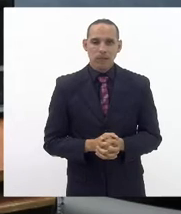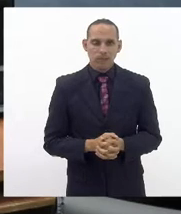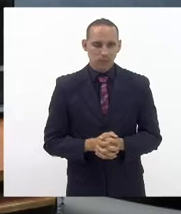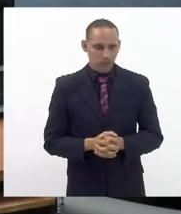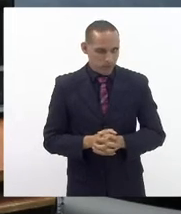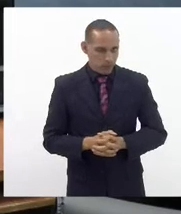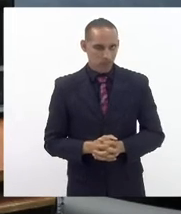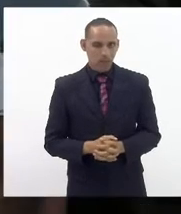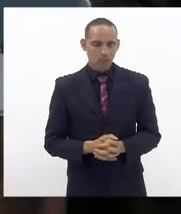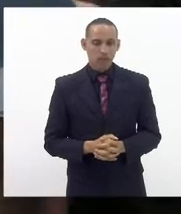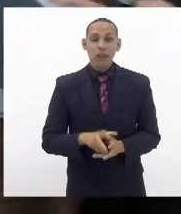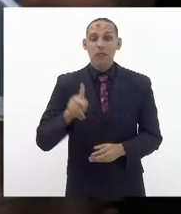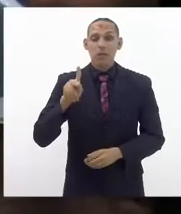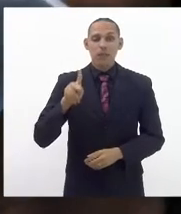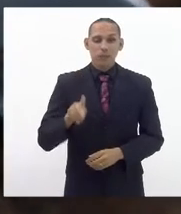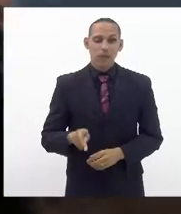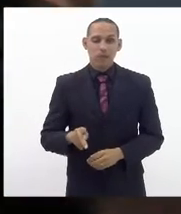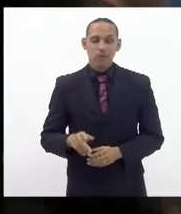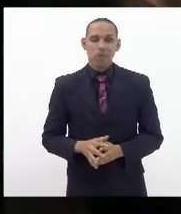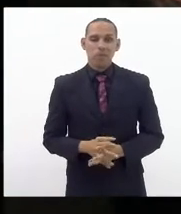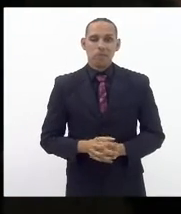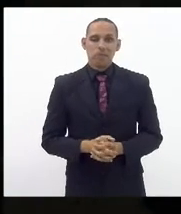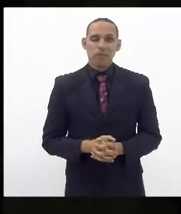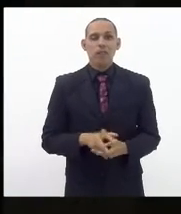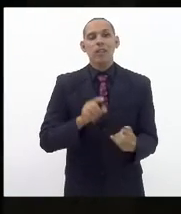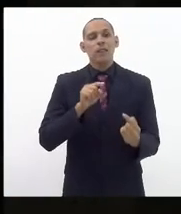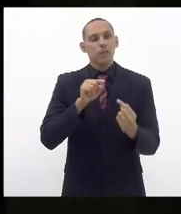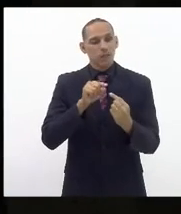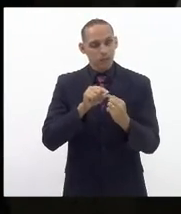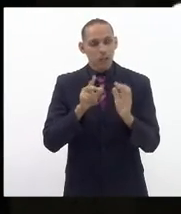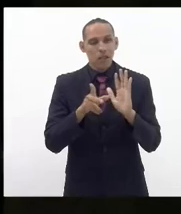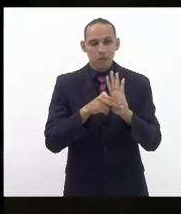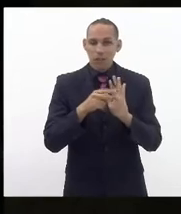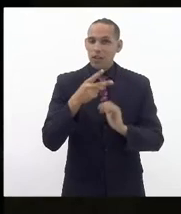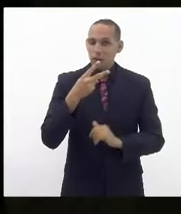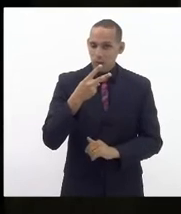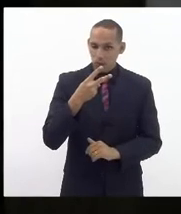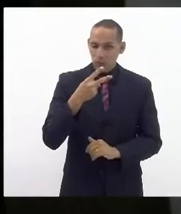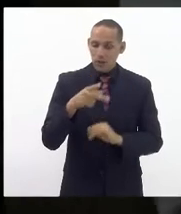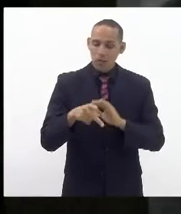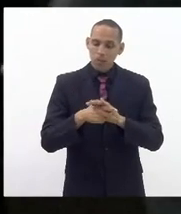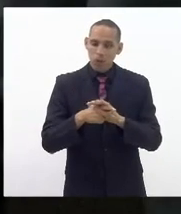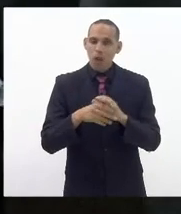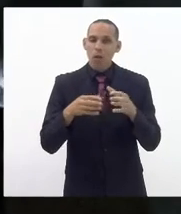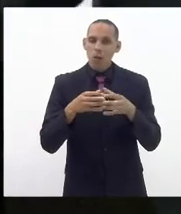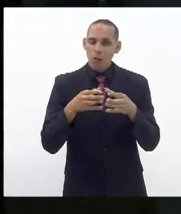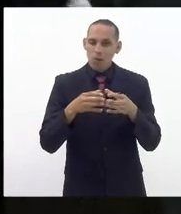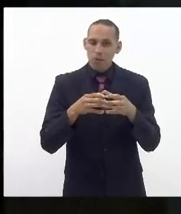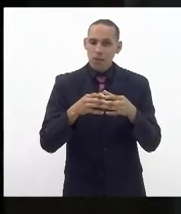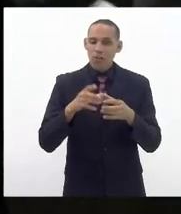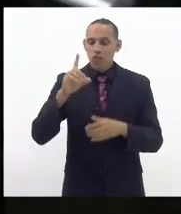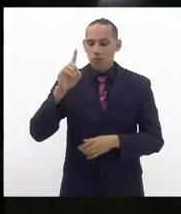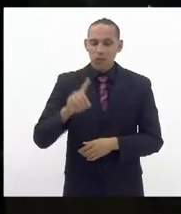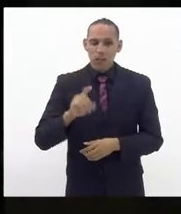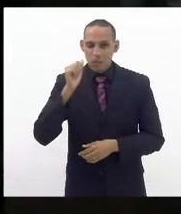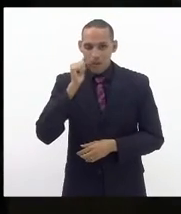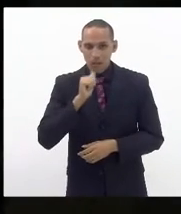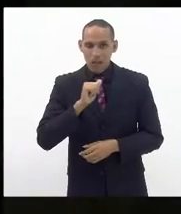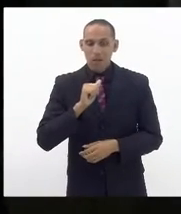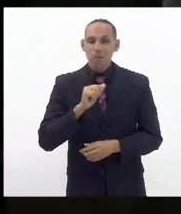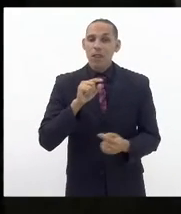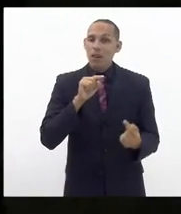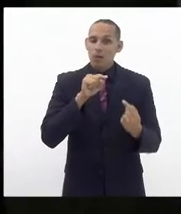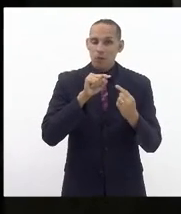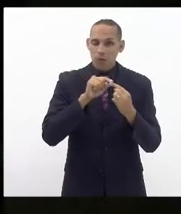Não. Senhora Presidente, favorável à emenda 2 da Comissão de Direitos da Mulher, favorável